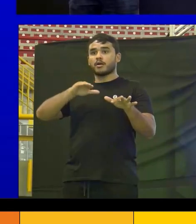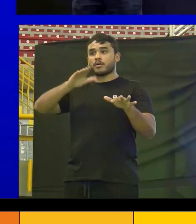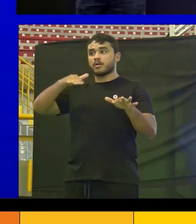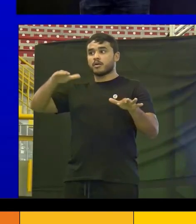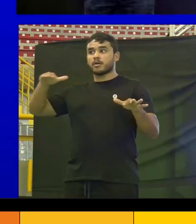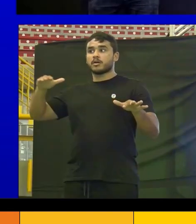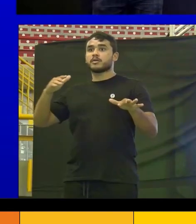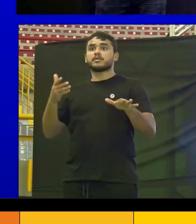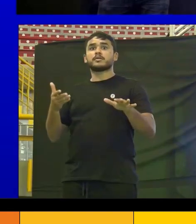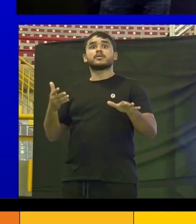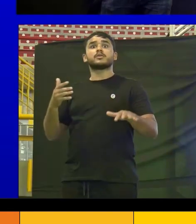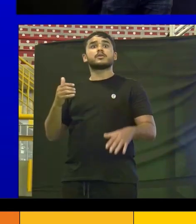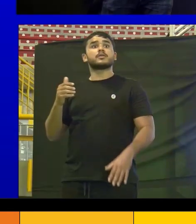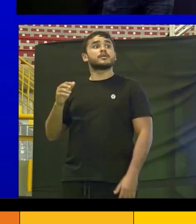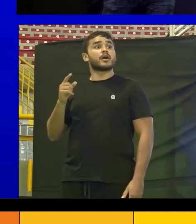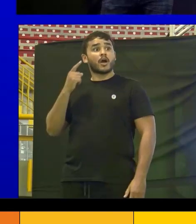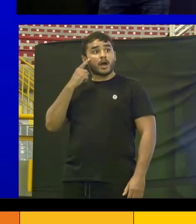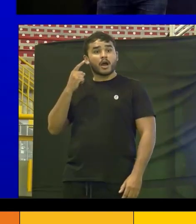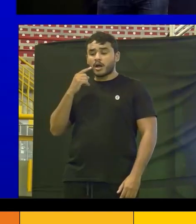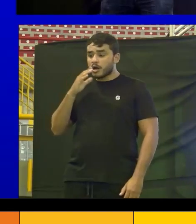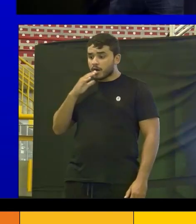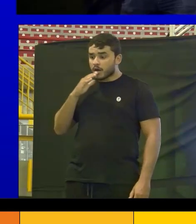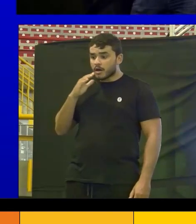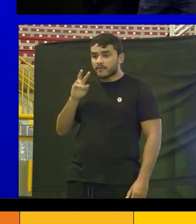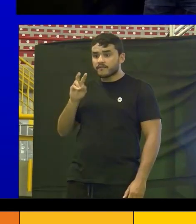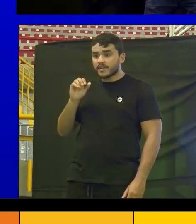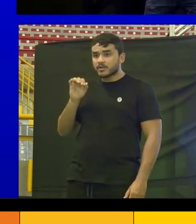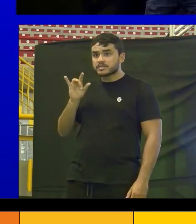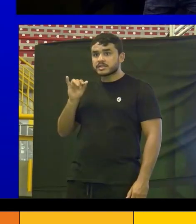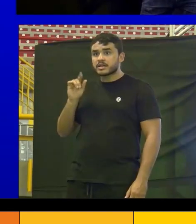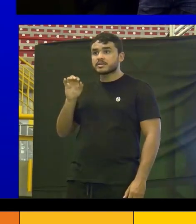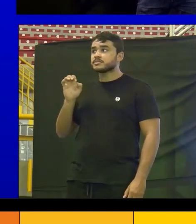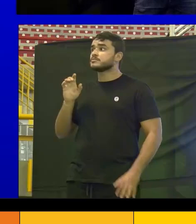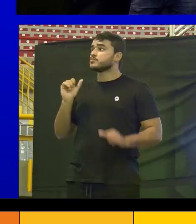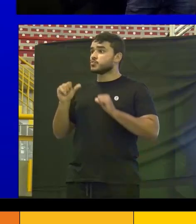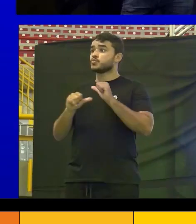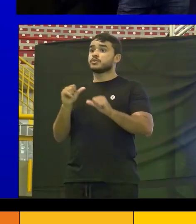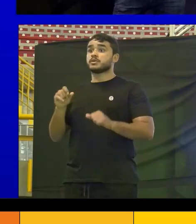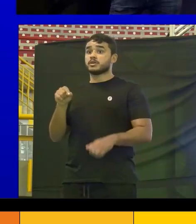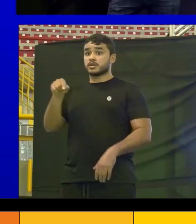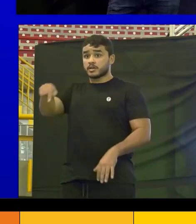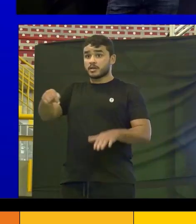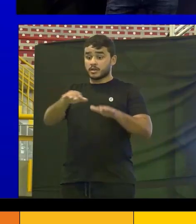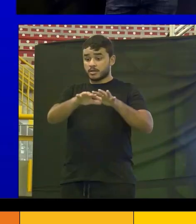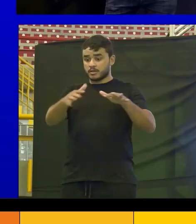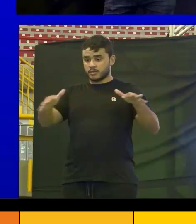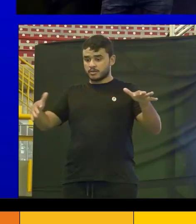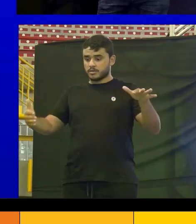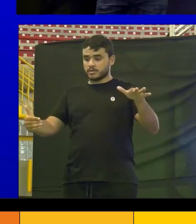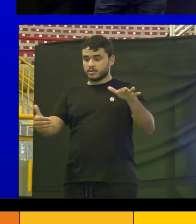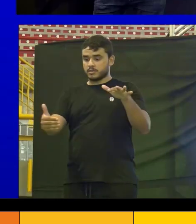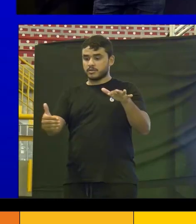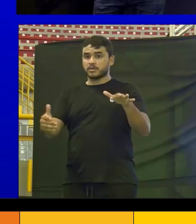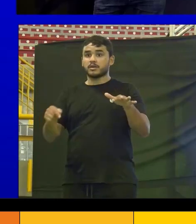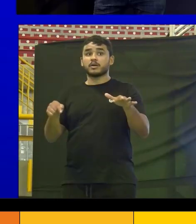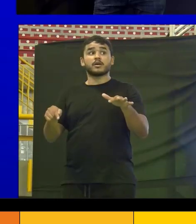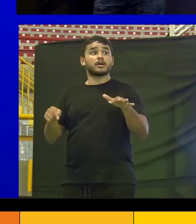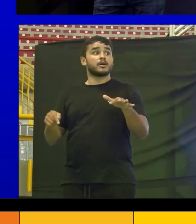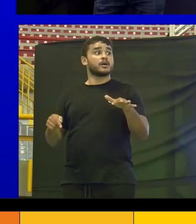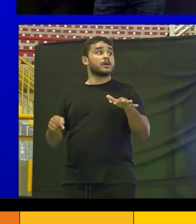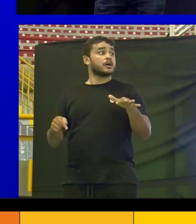uma característica, gente, olha só, é que o peixe que está dentro da água, ele aparenta estar mais o